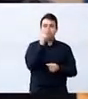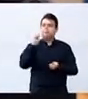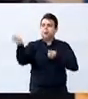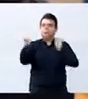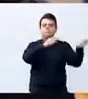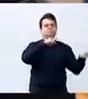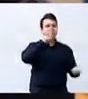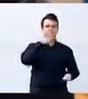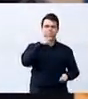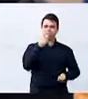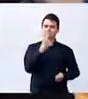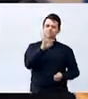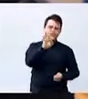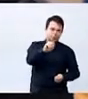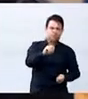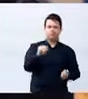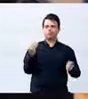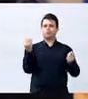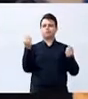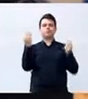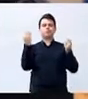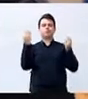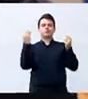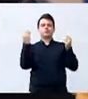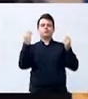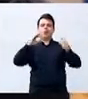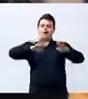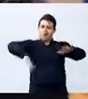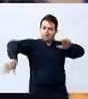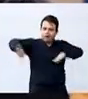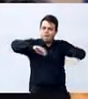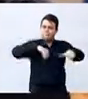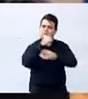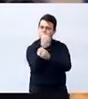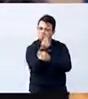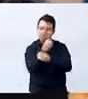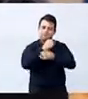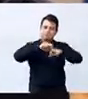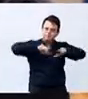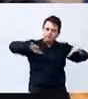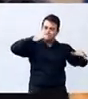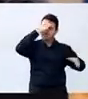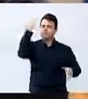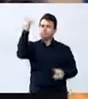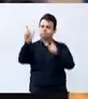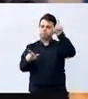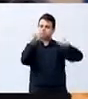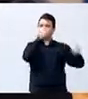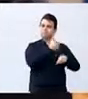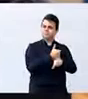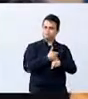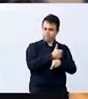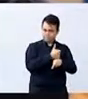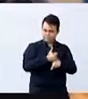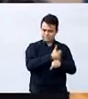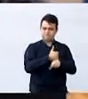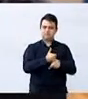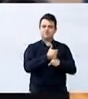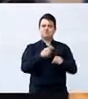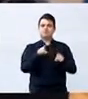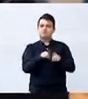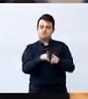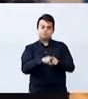Terapeuta ocupacional, fisioterapeuta, fisioterapia aquática, né? No caso do quadro dele. Porque se pegar outros quadros